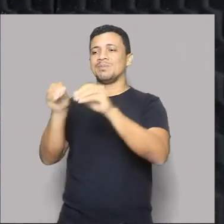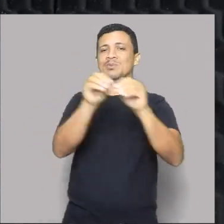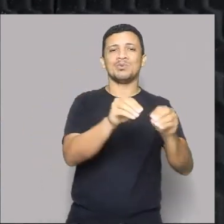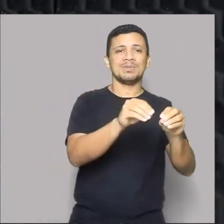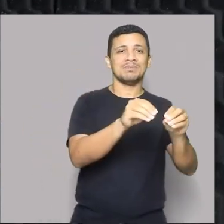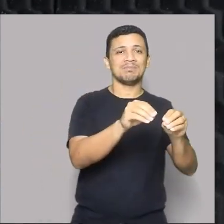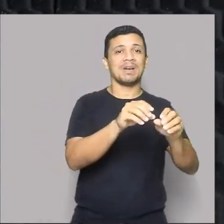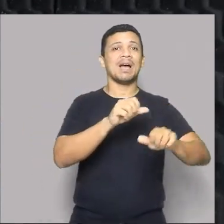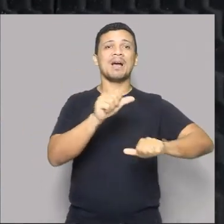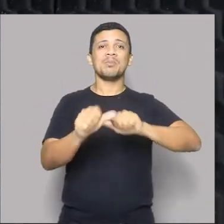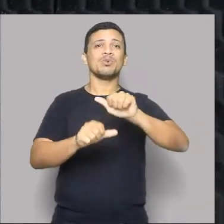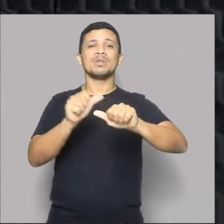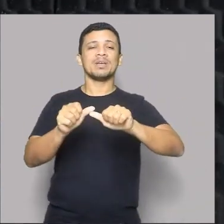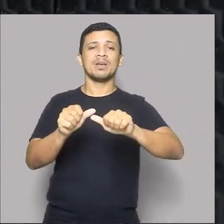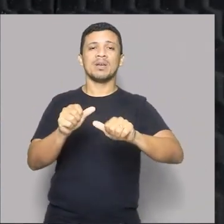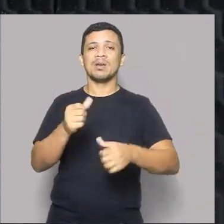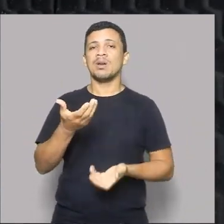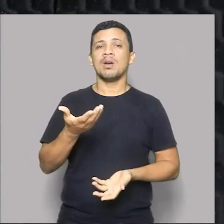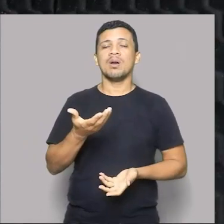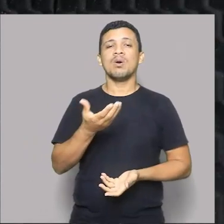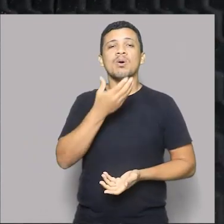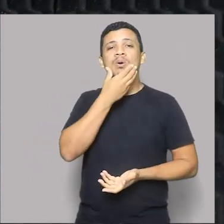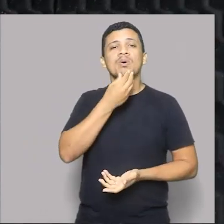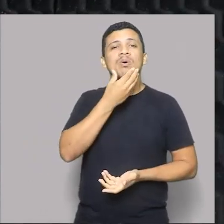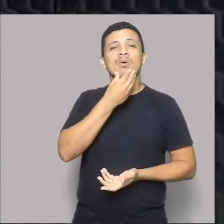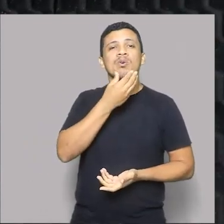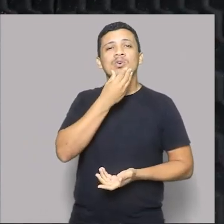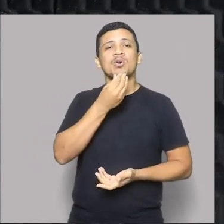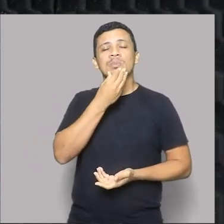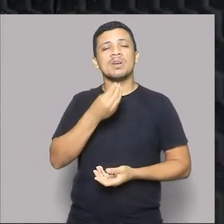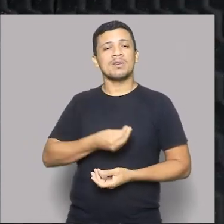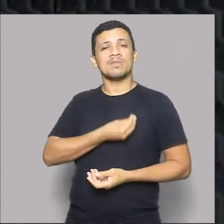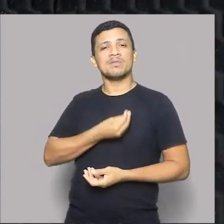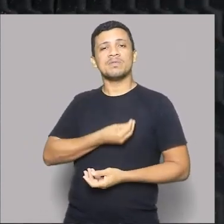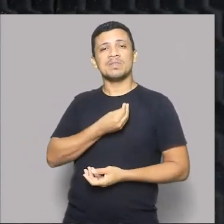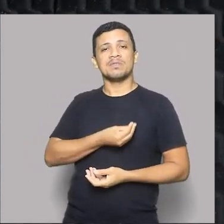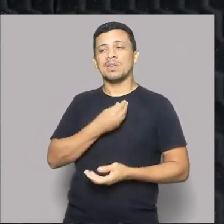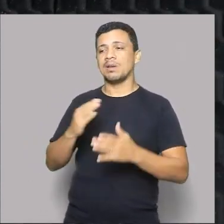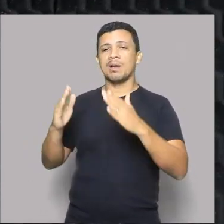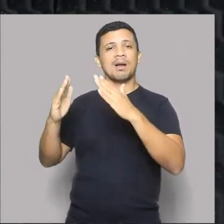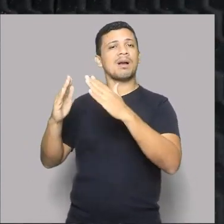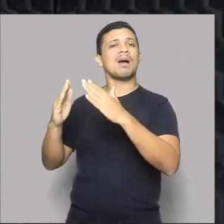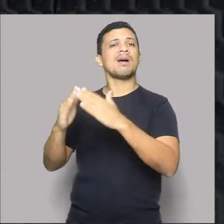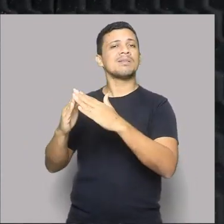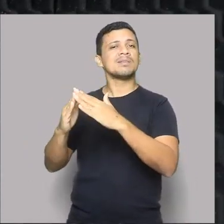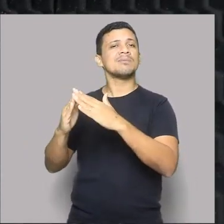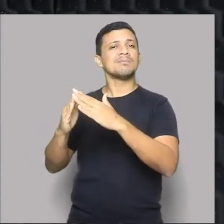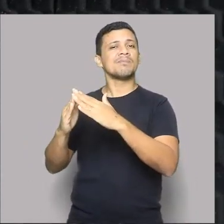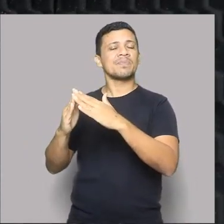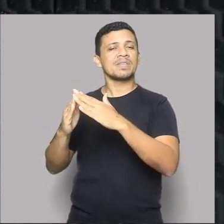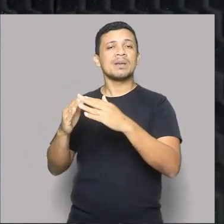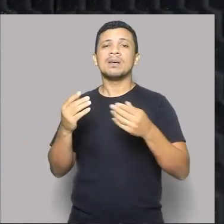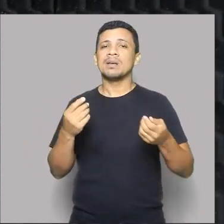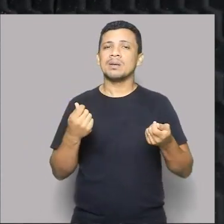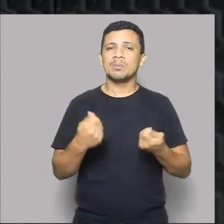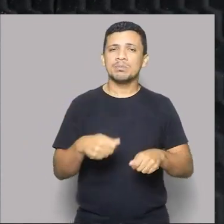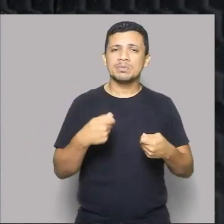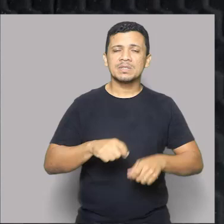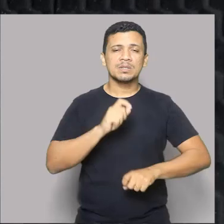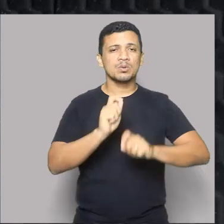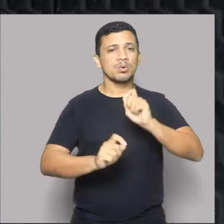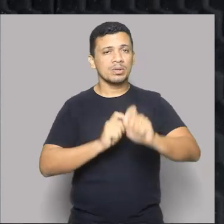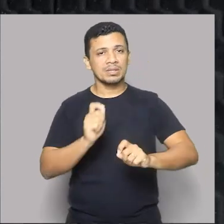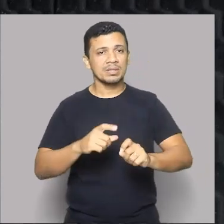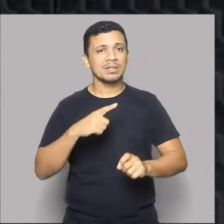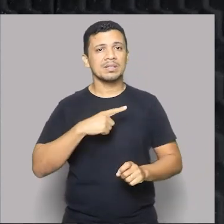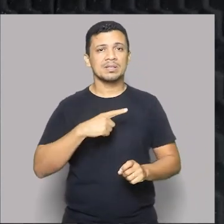primeiras organizações sociais se basearam ali na necessidade de trazer a todas as pessoas as condições necessárias